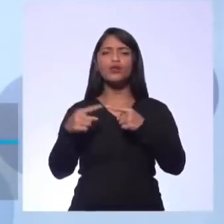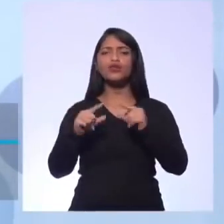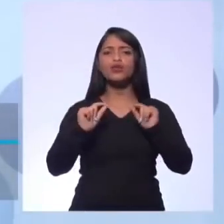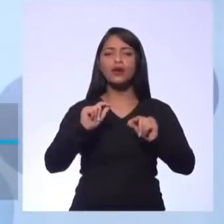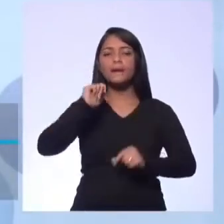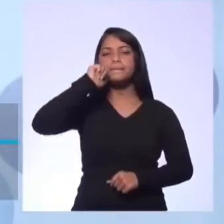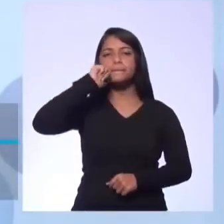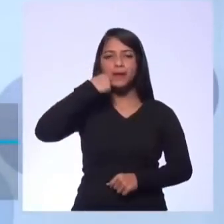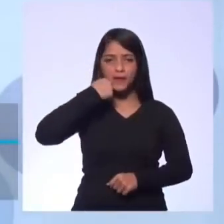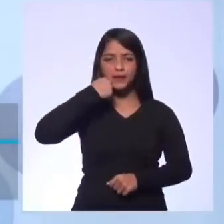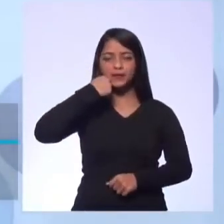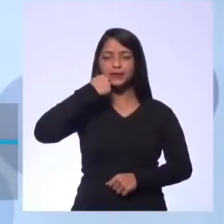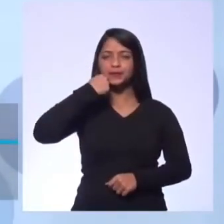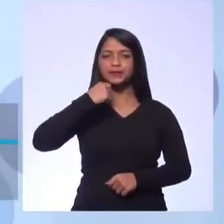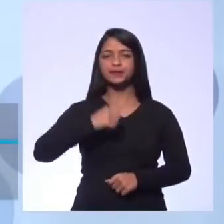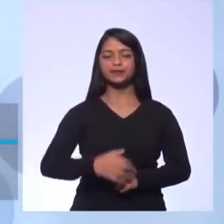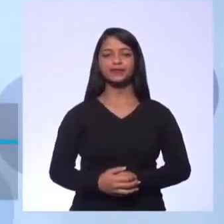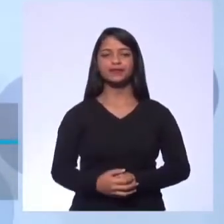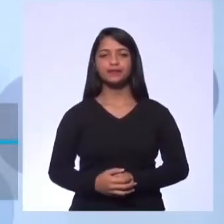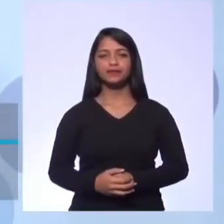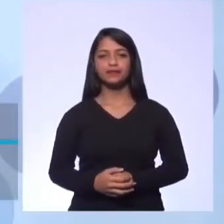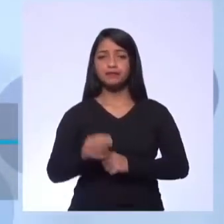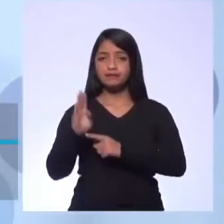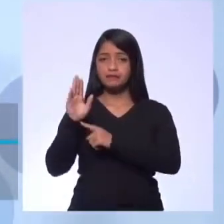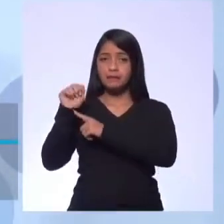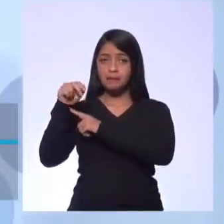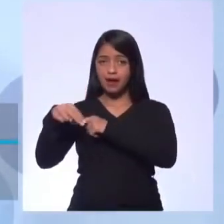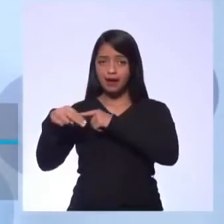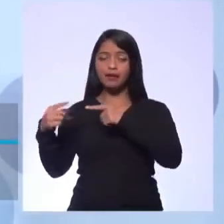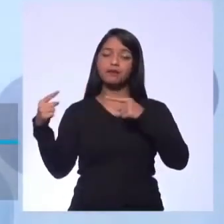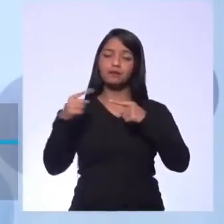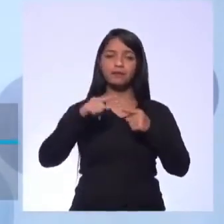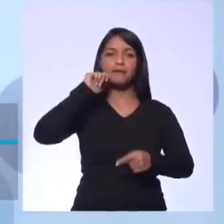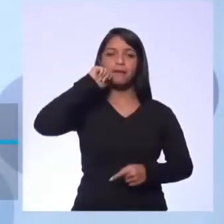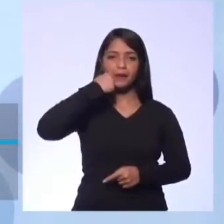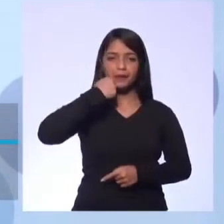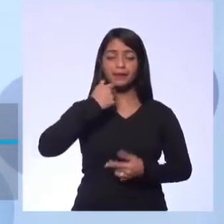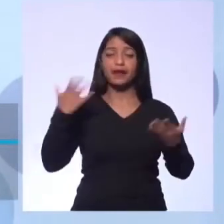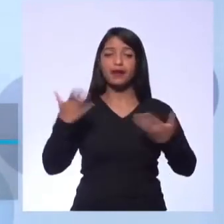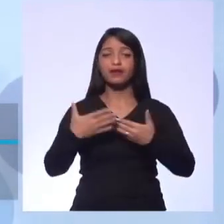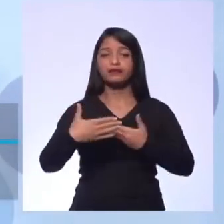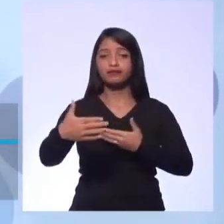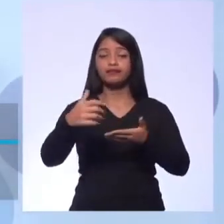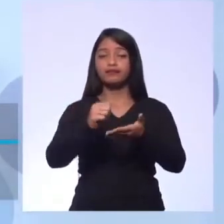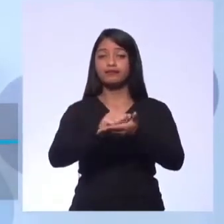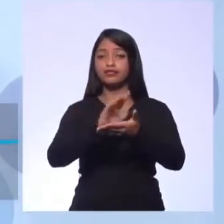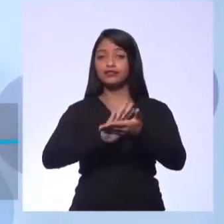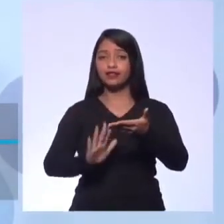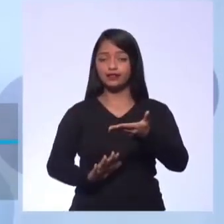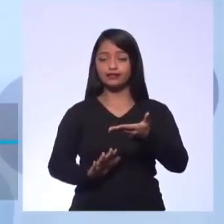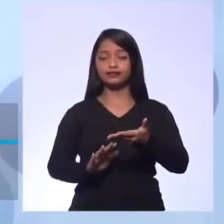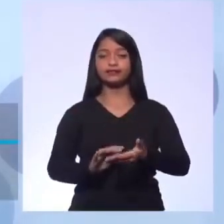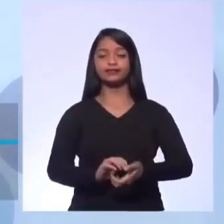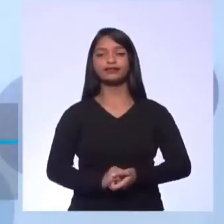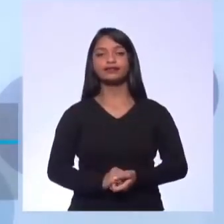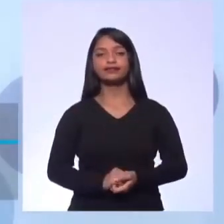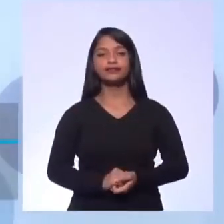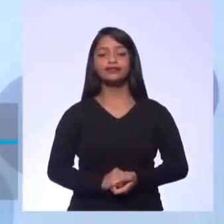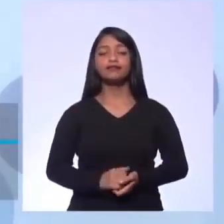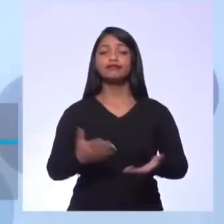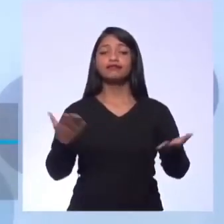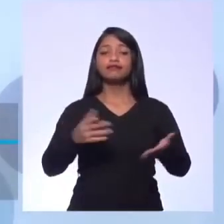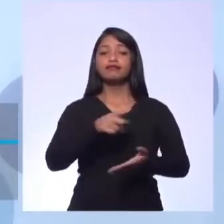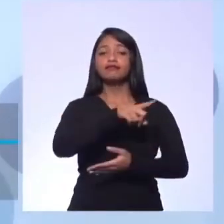pão, né? Um pãozinho aí vai ser um bun, certo? Vamos agora para a próxima atividade. Vamos ver o que vocês vão falar agora dos